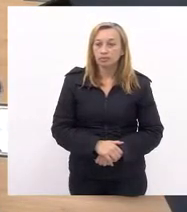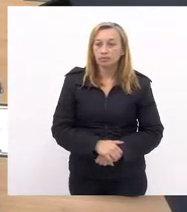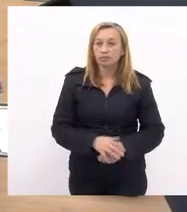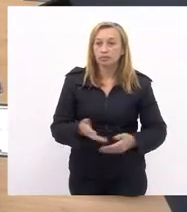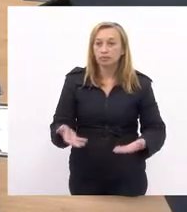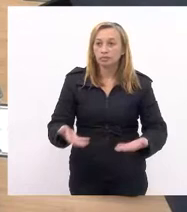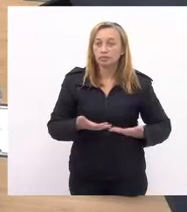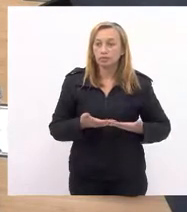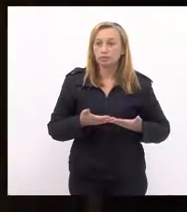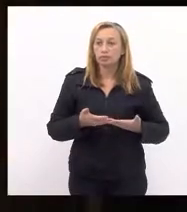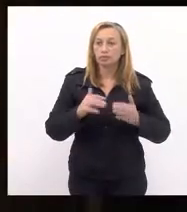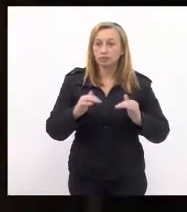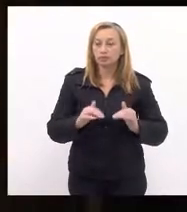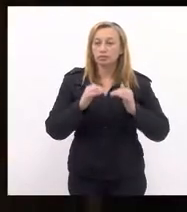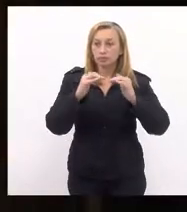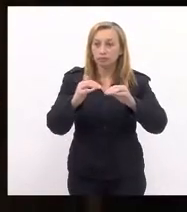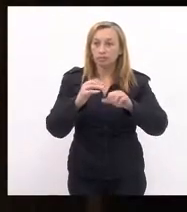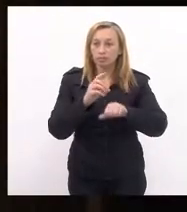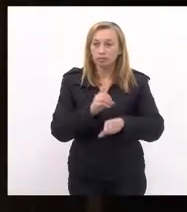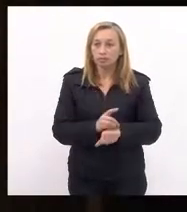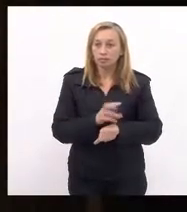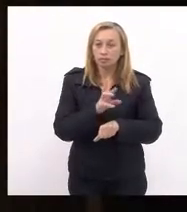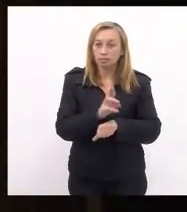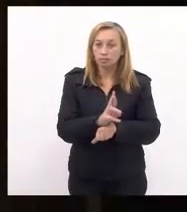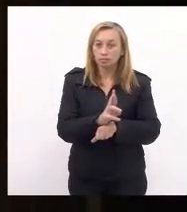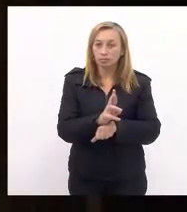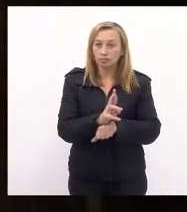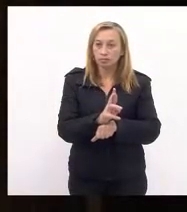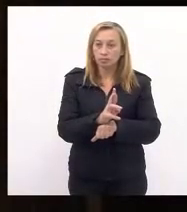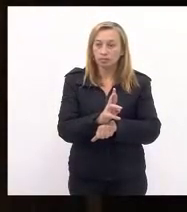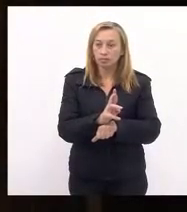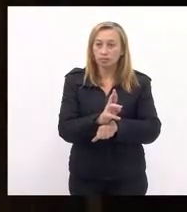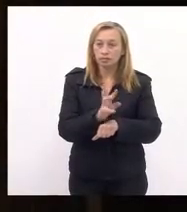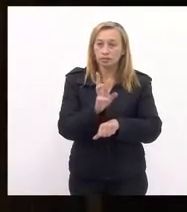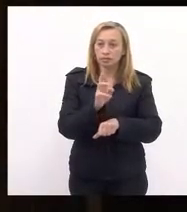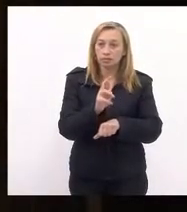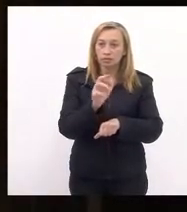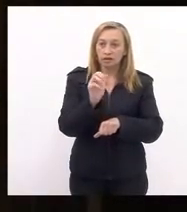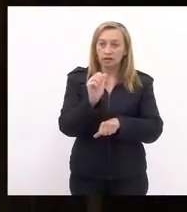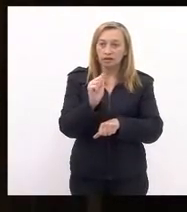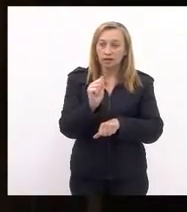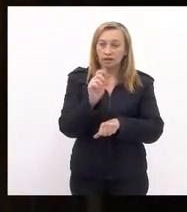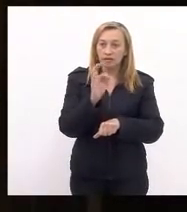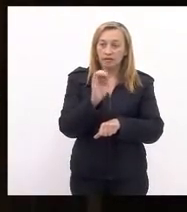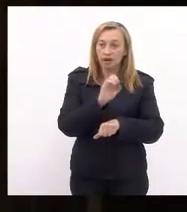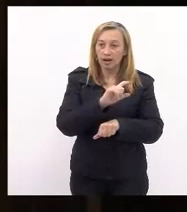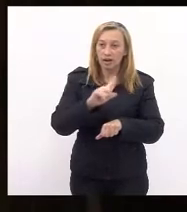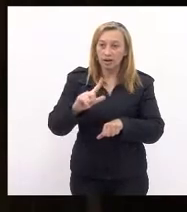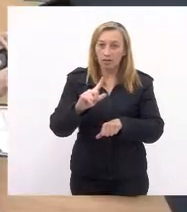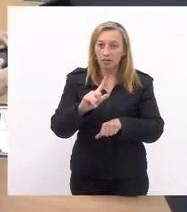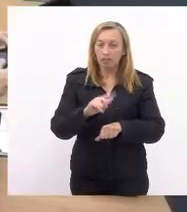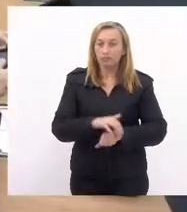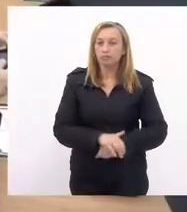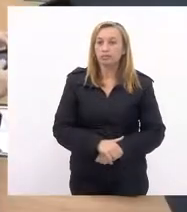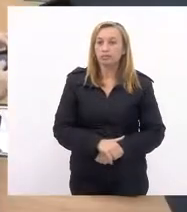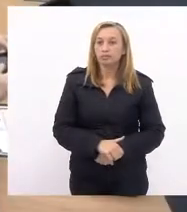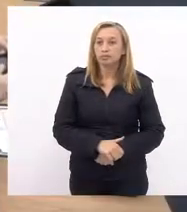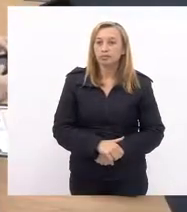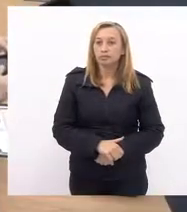Tenho a honra de chamar o excelentíssimo doutor Rafael Santos Couto.